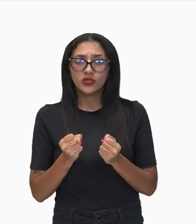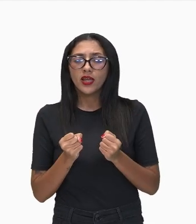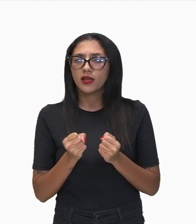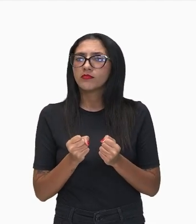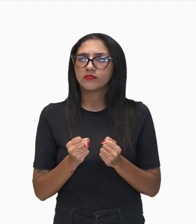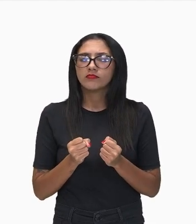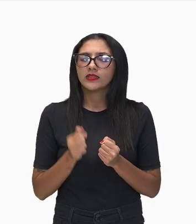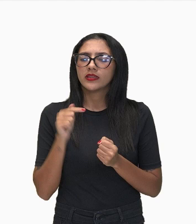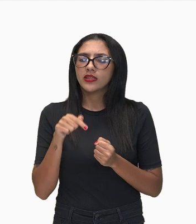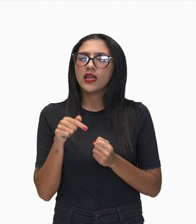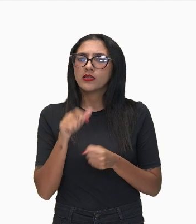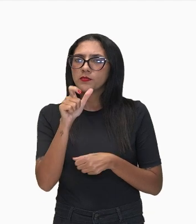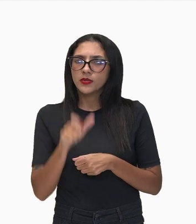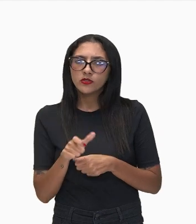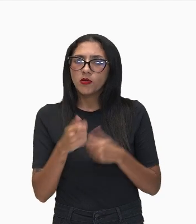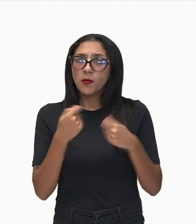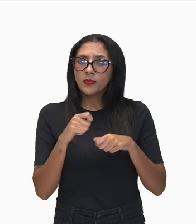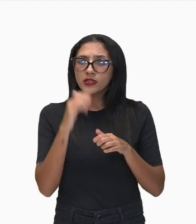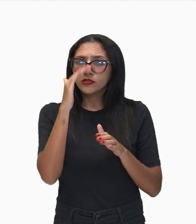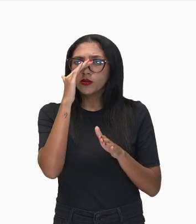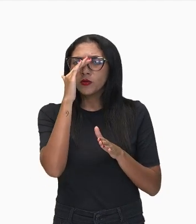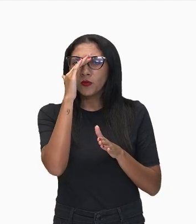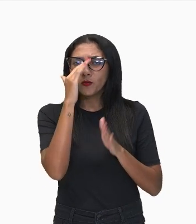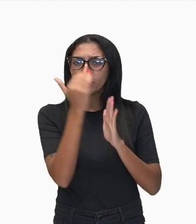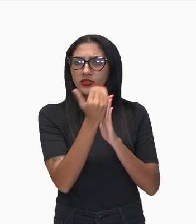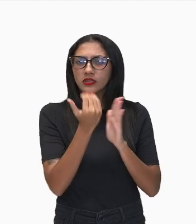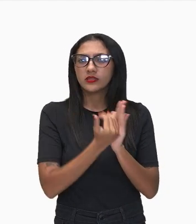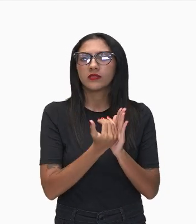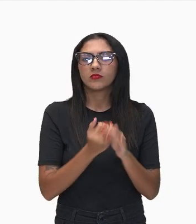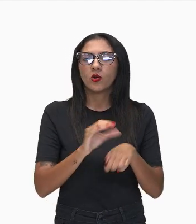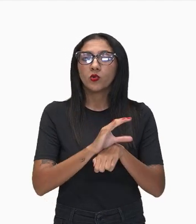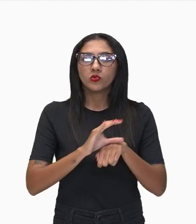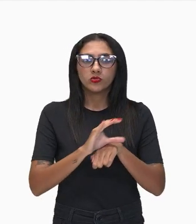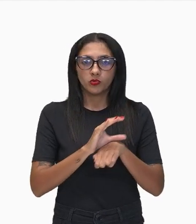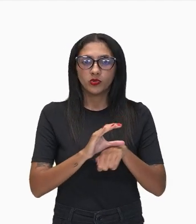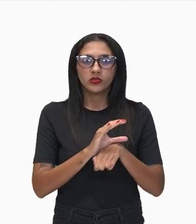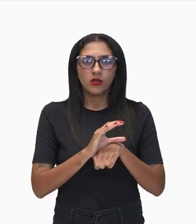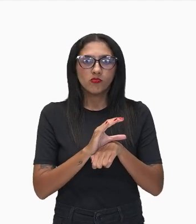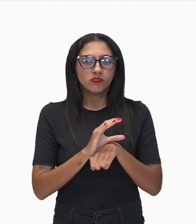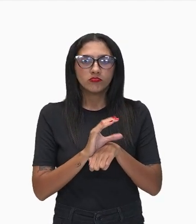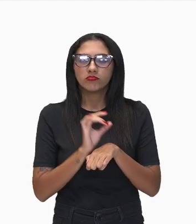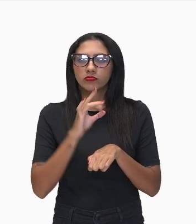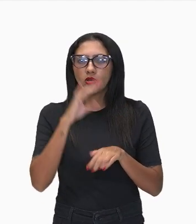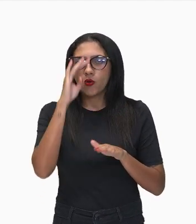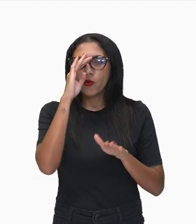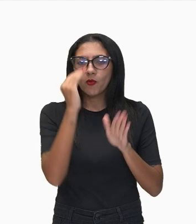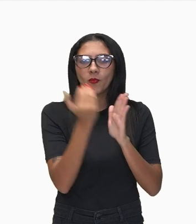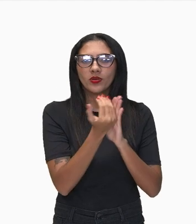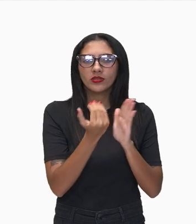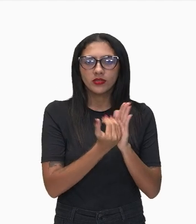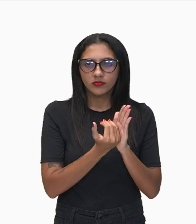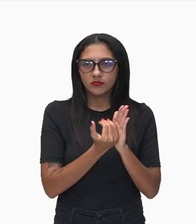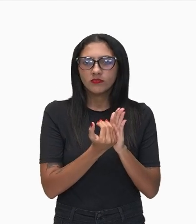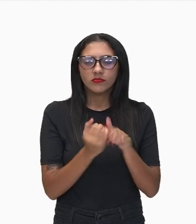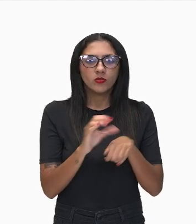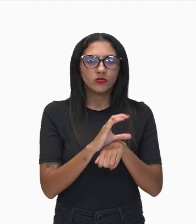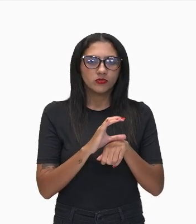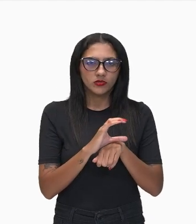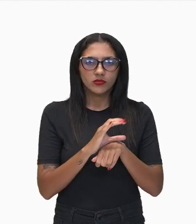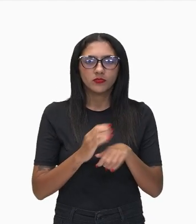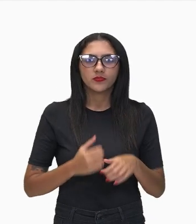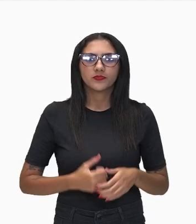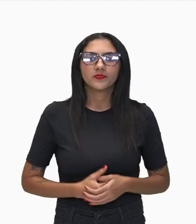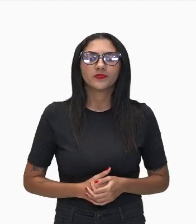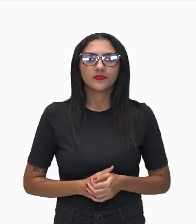Constituição. Então, o rei, ele reina, mas ele não governa dentro de uma monarquia constitucional.